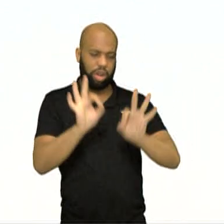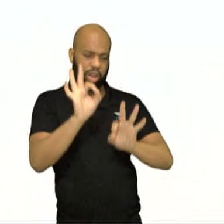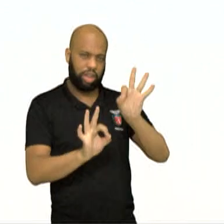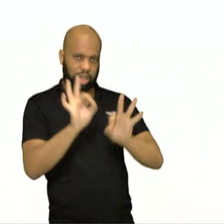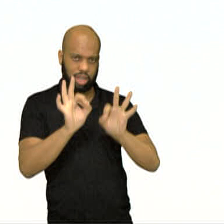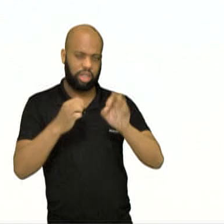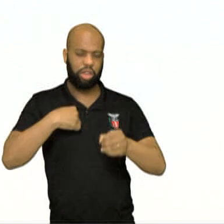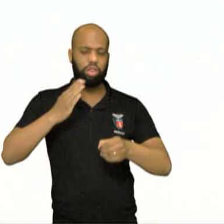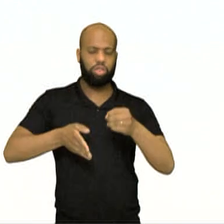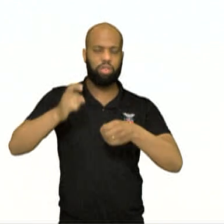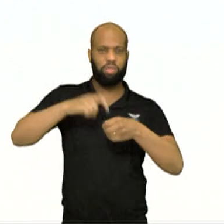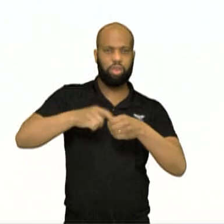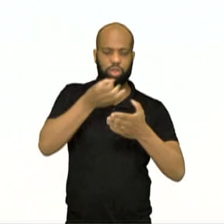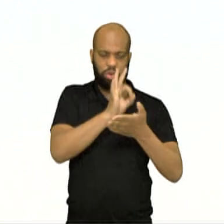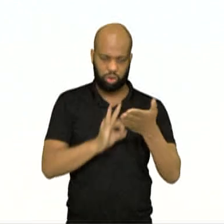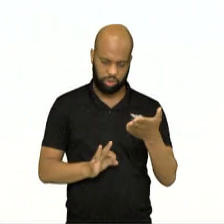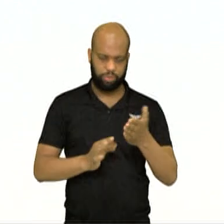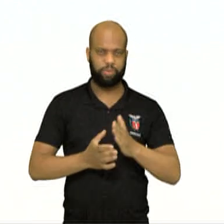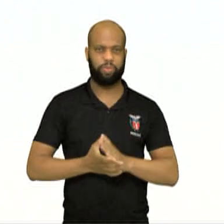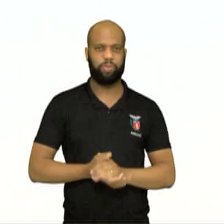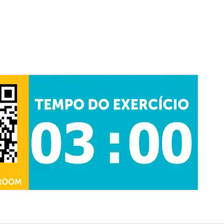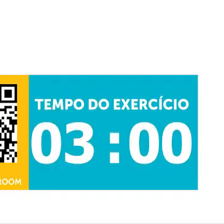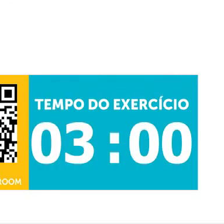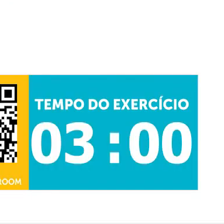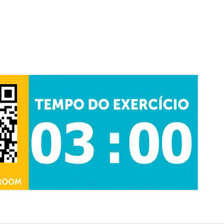probleminho aí e a gente corrige daqui a pouco.